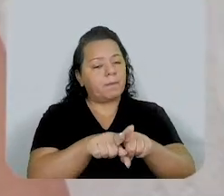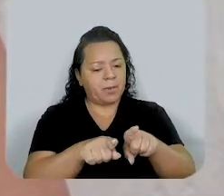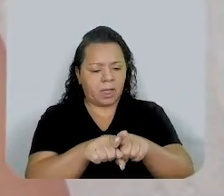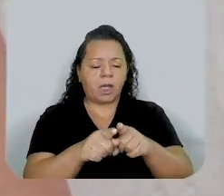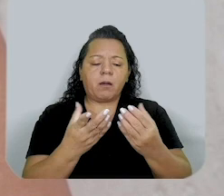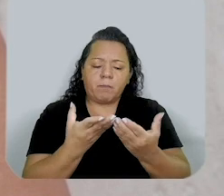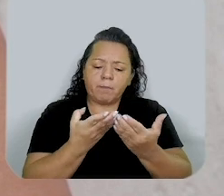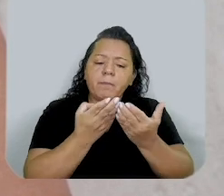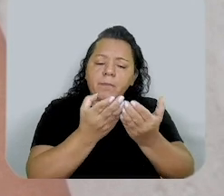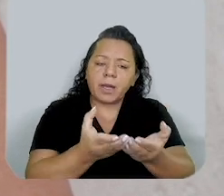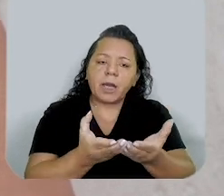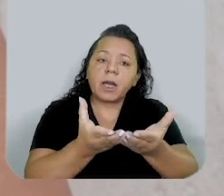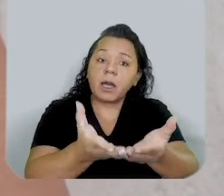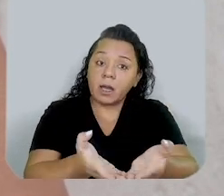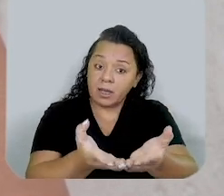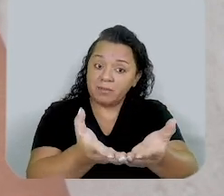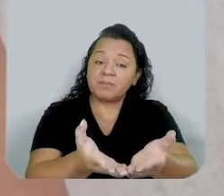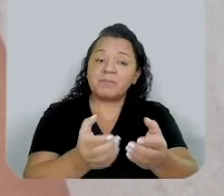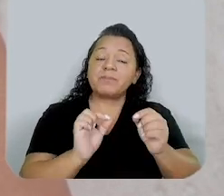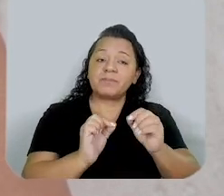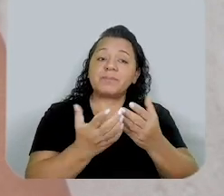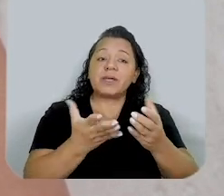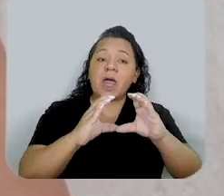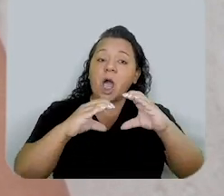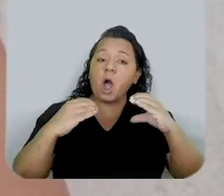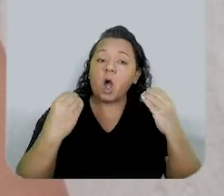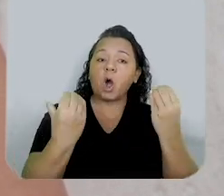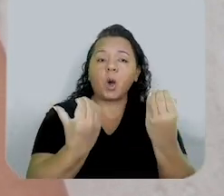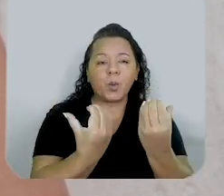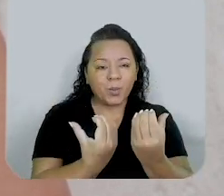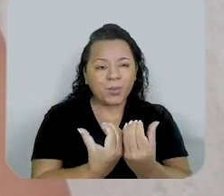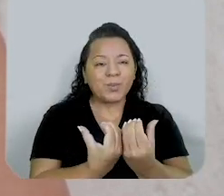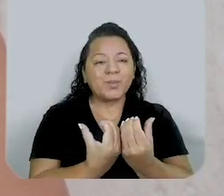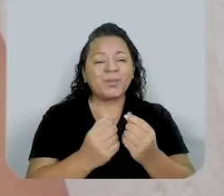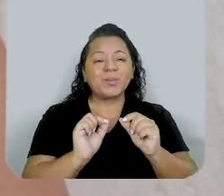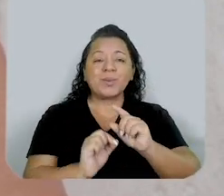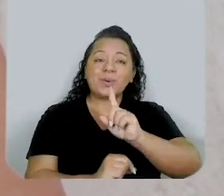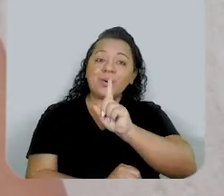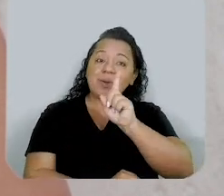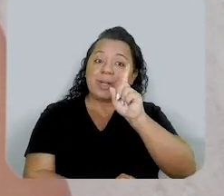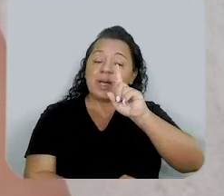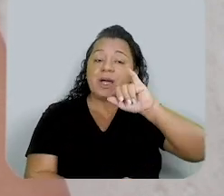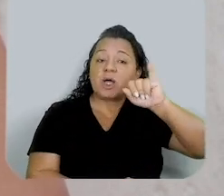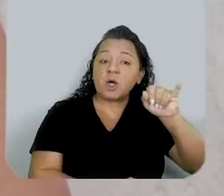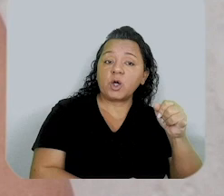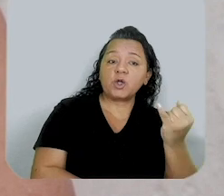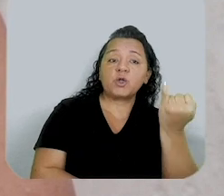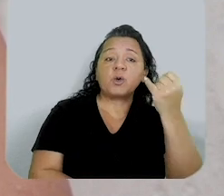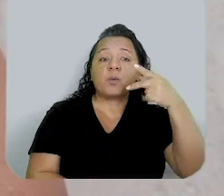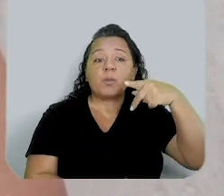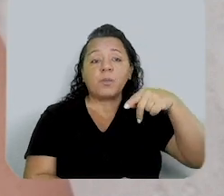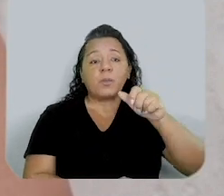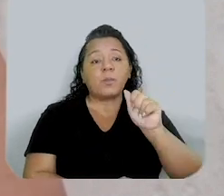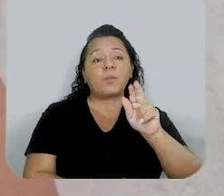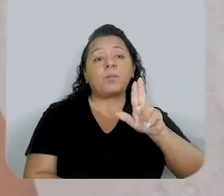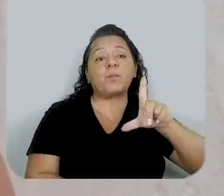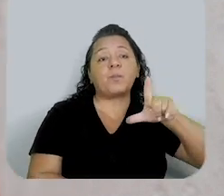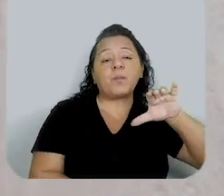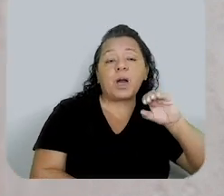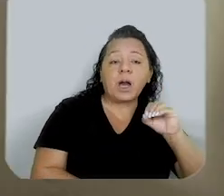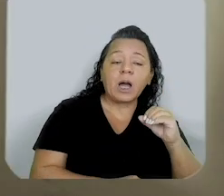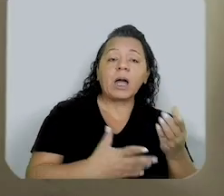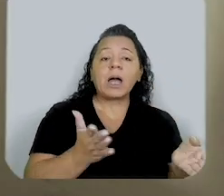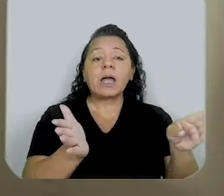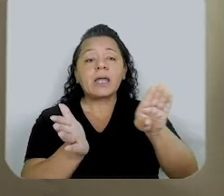Vem da comunidade onde João Paulo, né, e até São Gabriel, de São Gabriel chega até